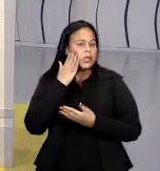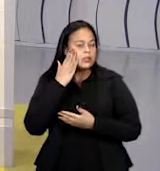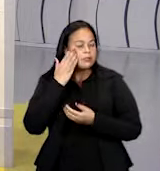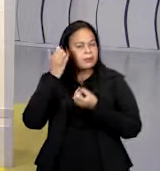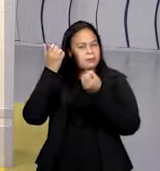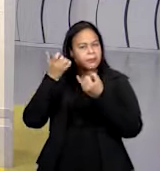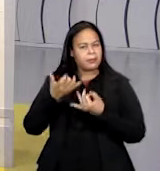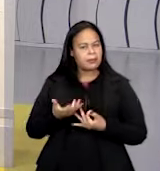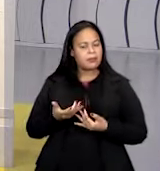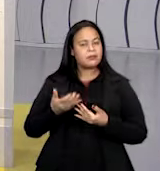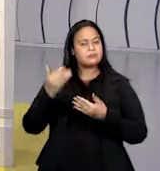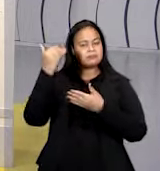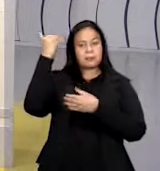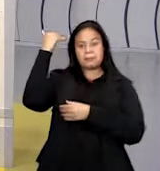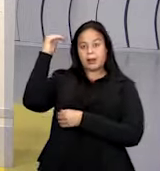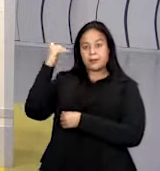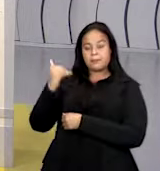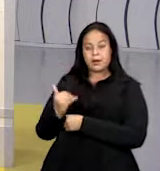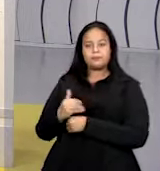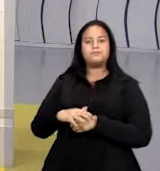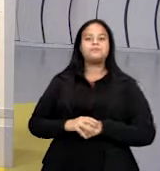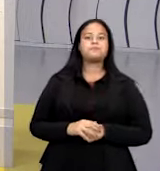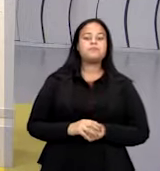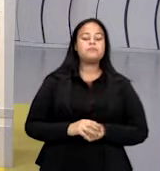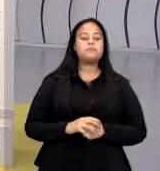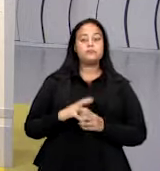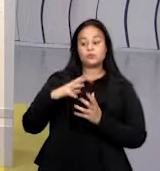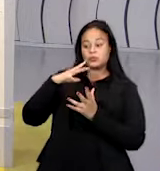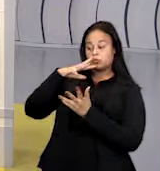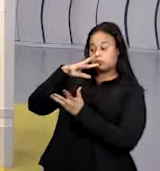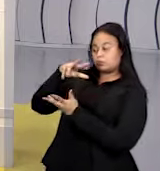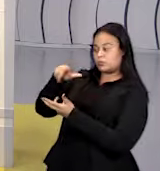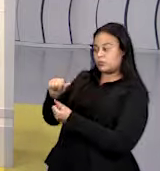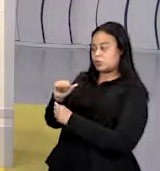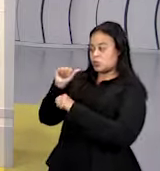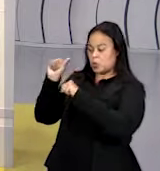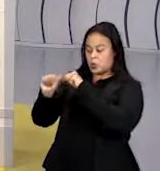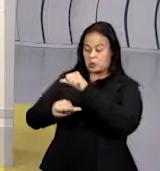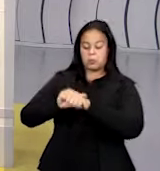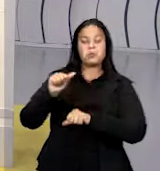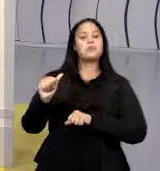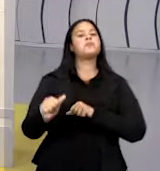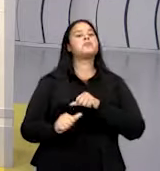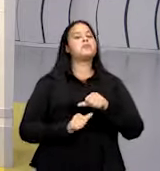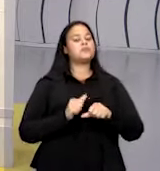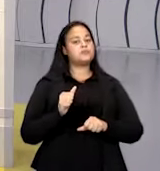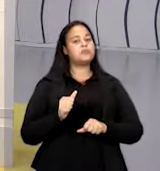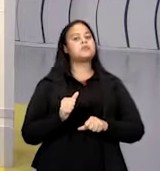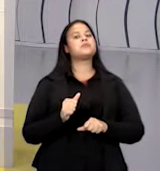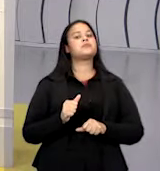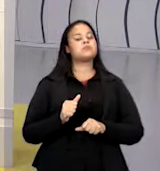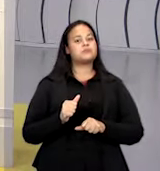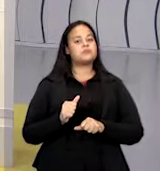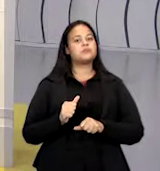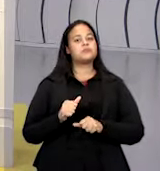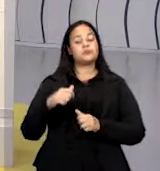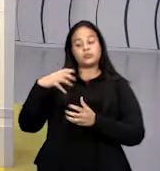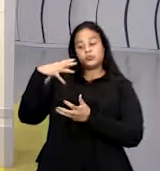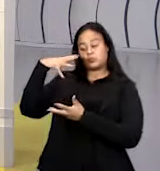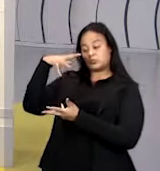Nós vivemos em um mundo modificado. O mundo que você